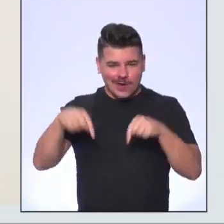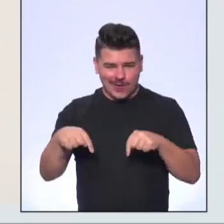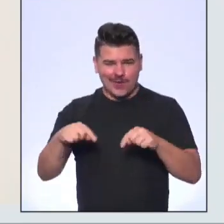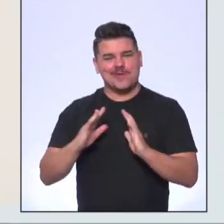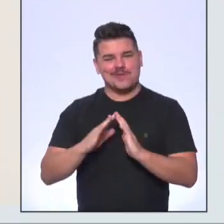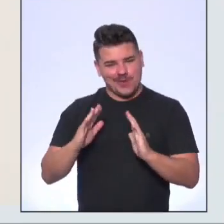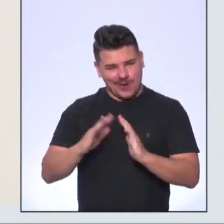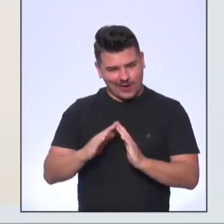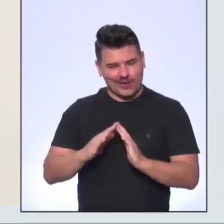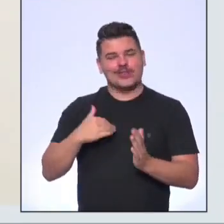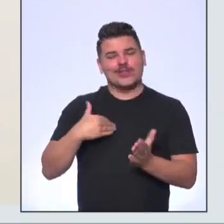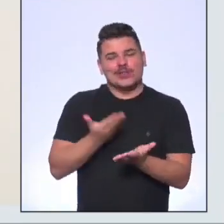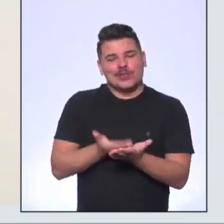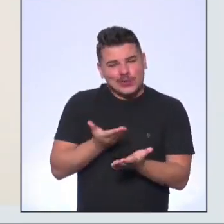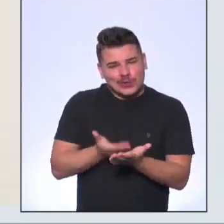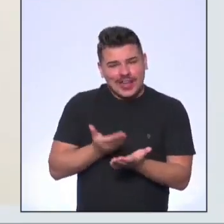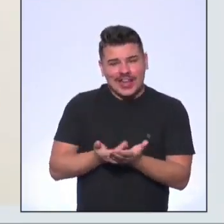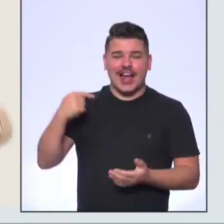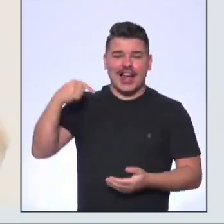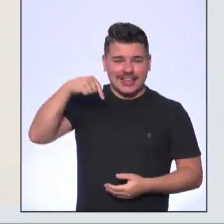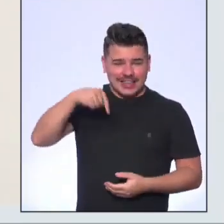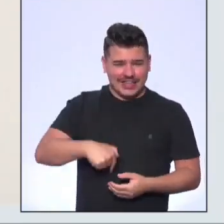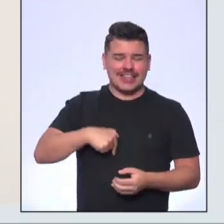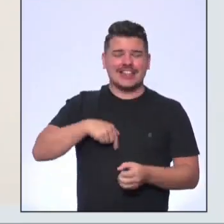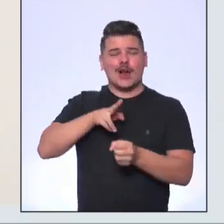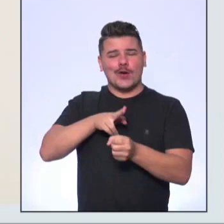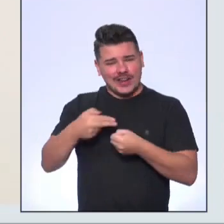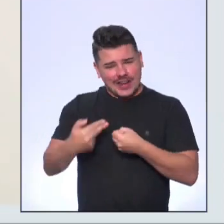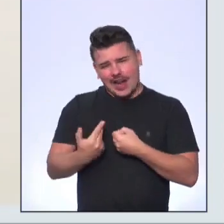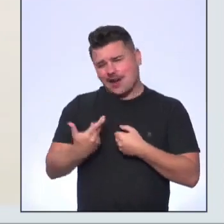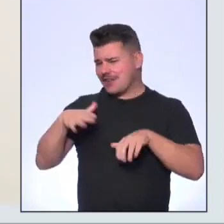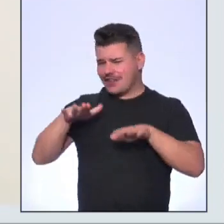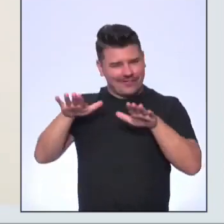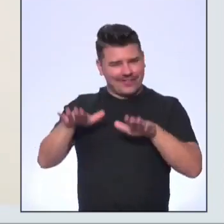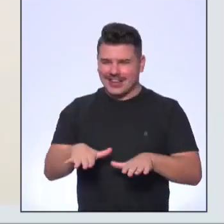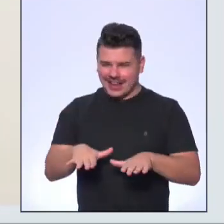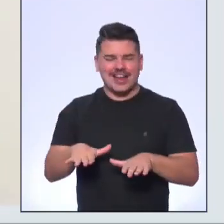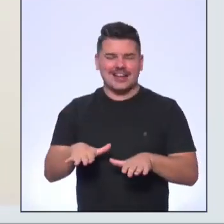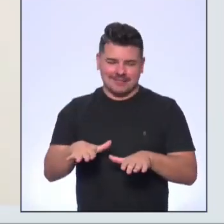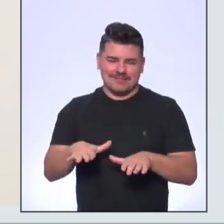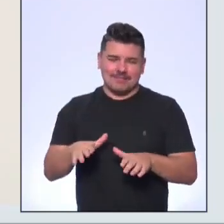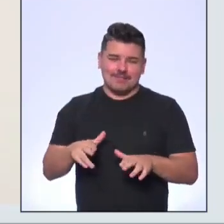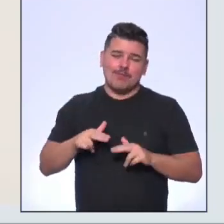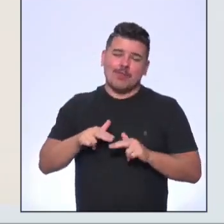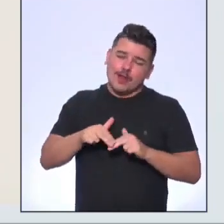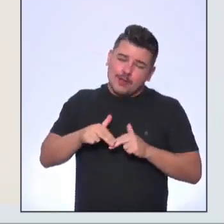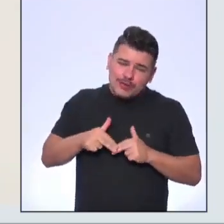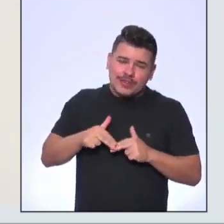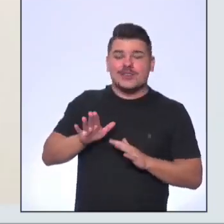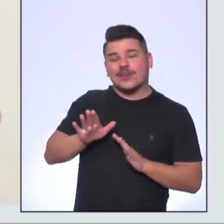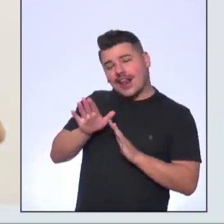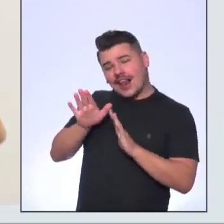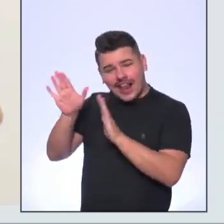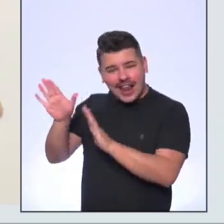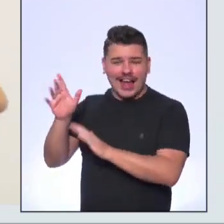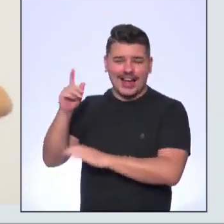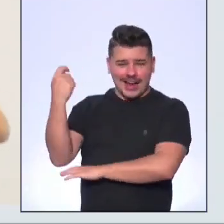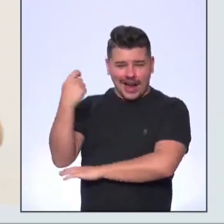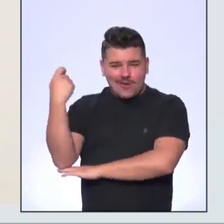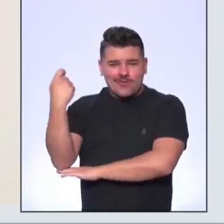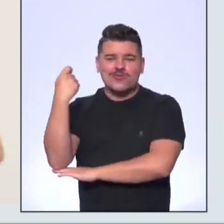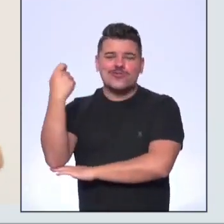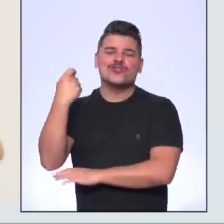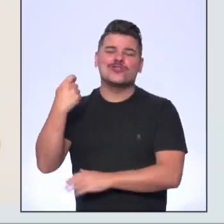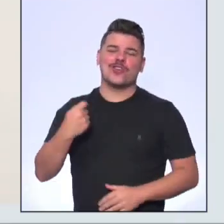minha pós na Unicamp e acabei ficando por aqui. Tá? Então, o sotaque ficou lá na terrinha, junto, né, com